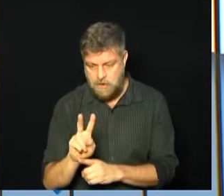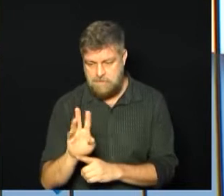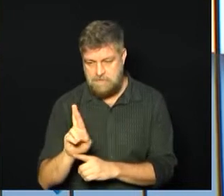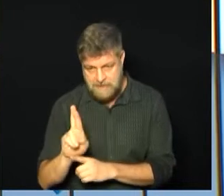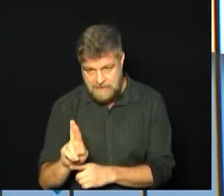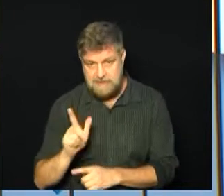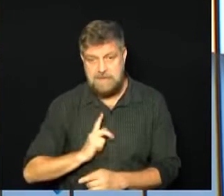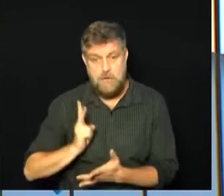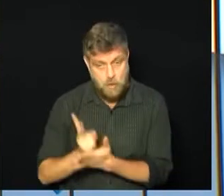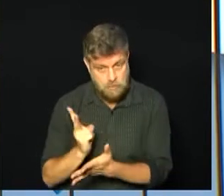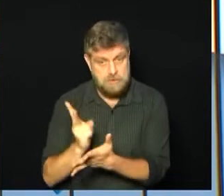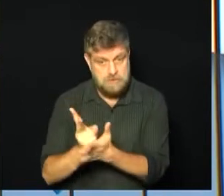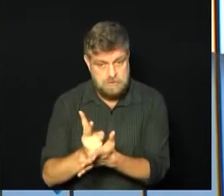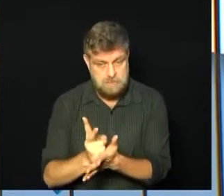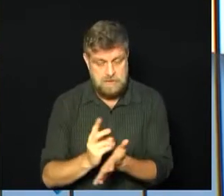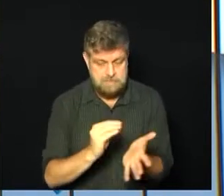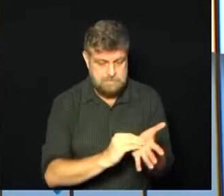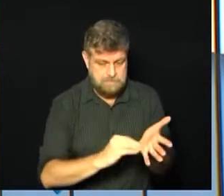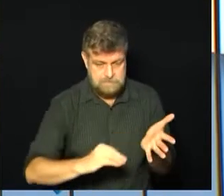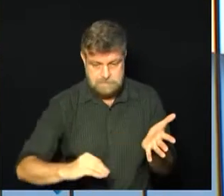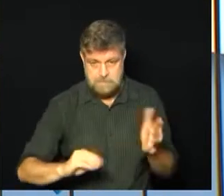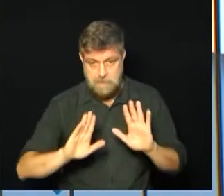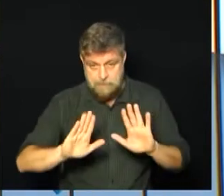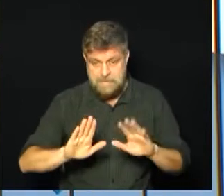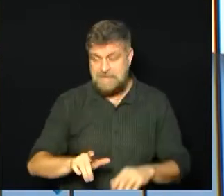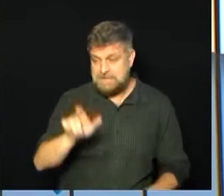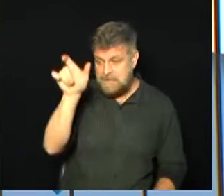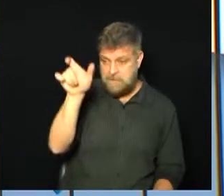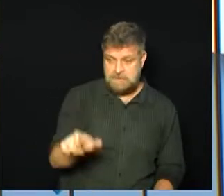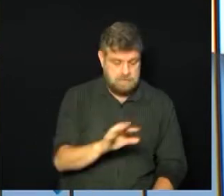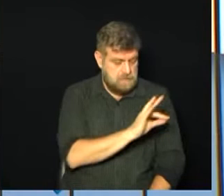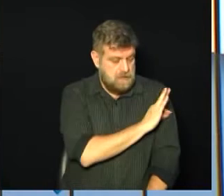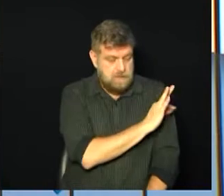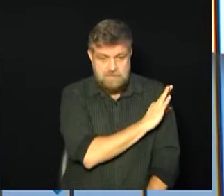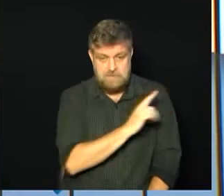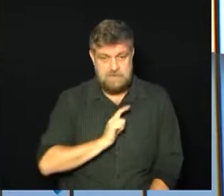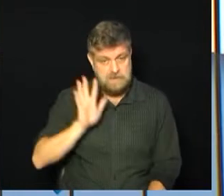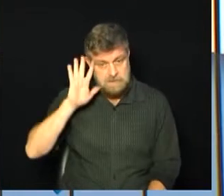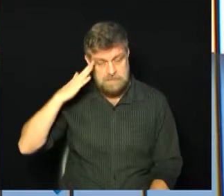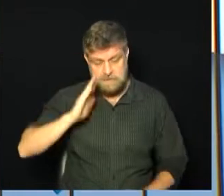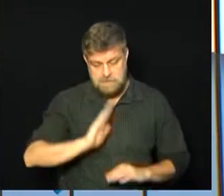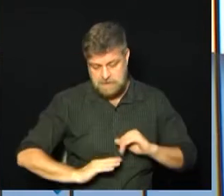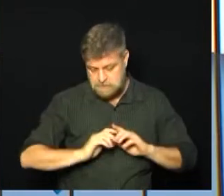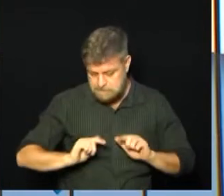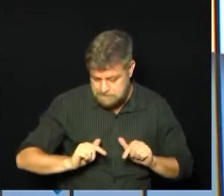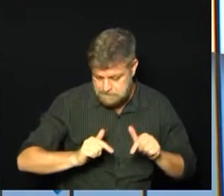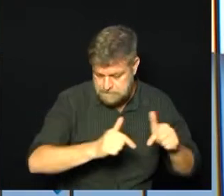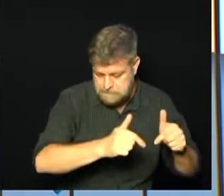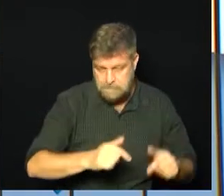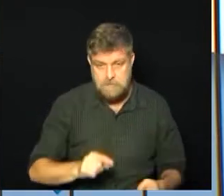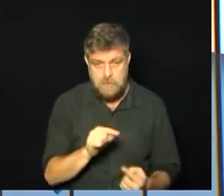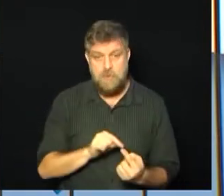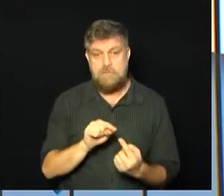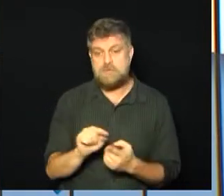vacina.campinas.sp.gov.br continua. Mas, independente disso, a Prefeitura tem tomado algumas ações